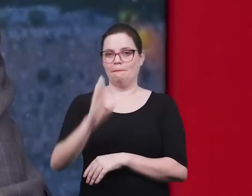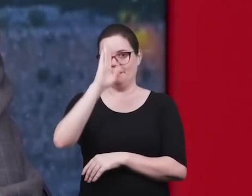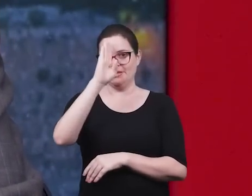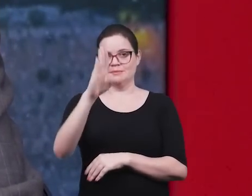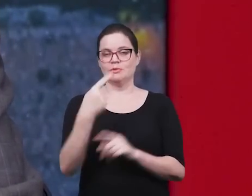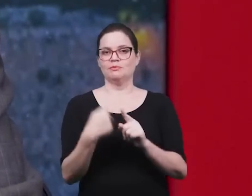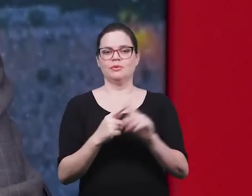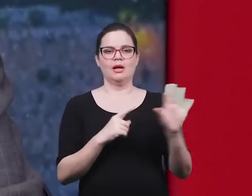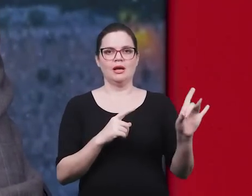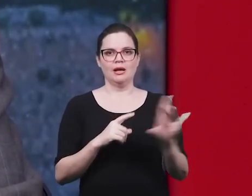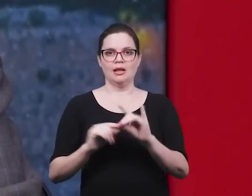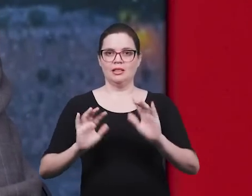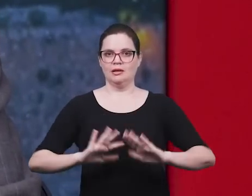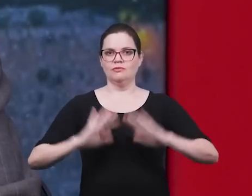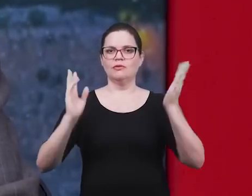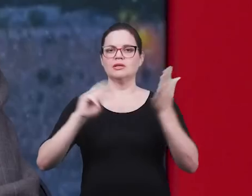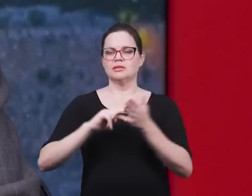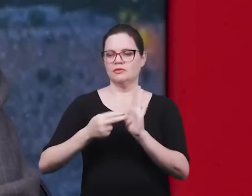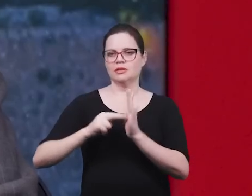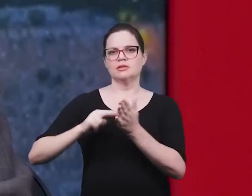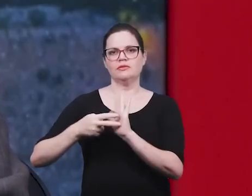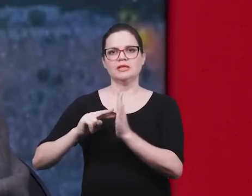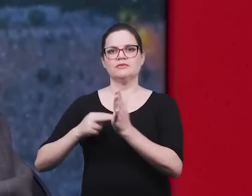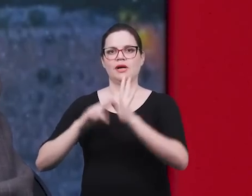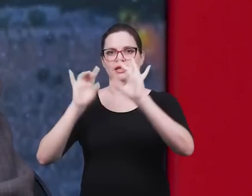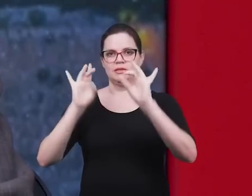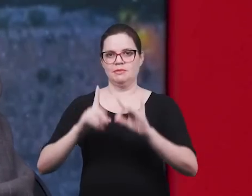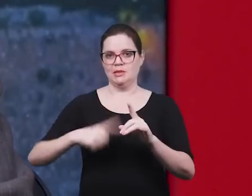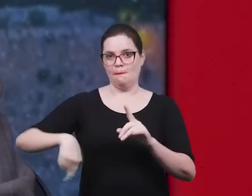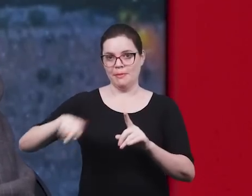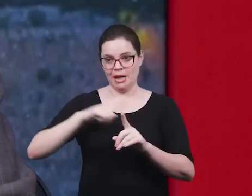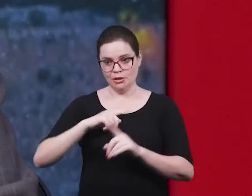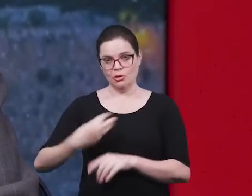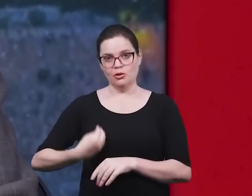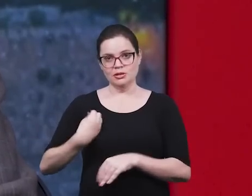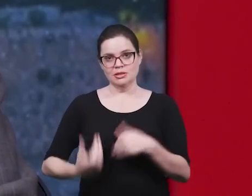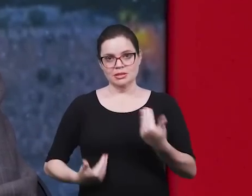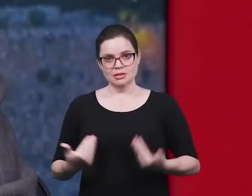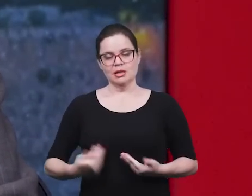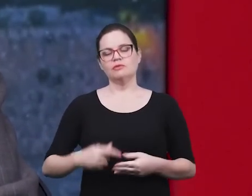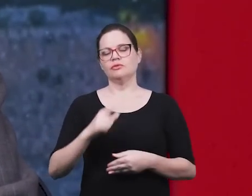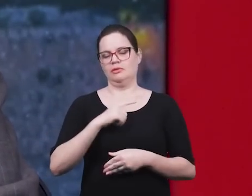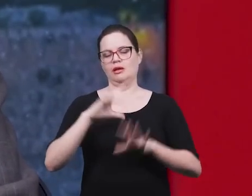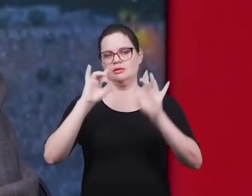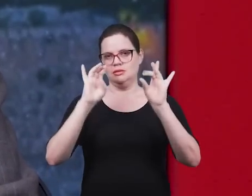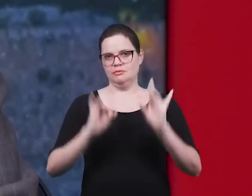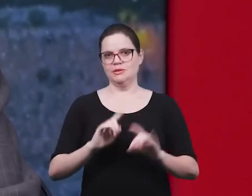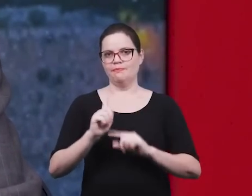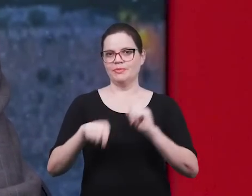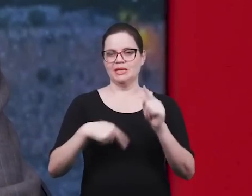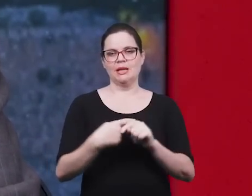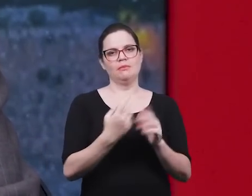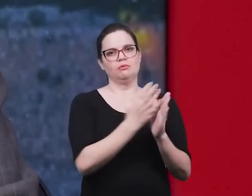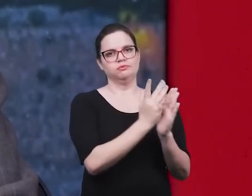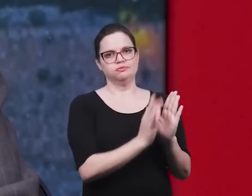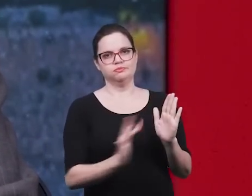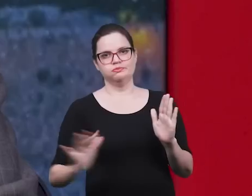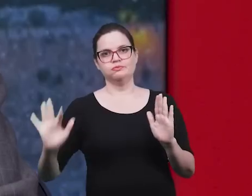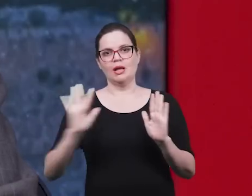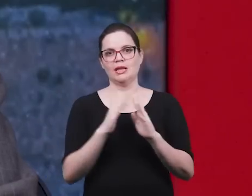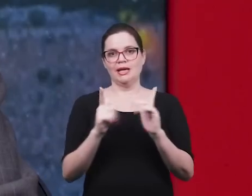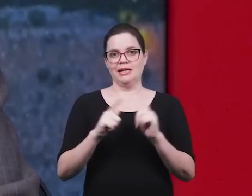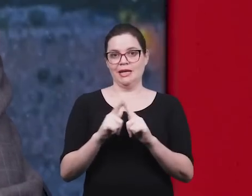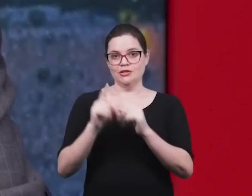especial para a igreja. E elas vão se cumprir ao longo do tempo da jornada da igreja